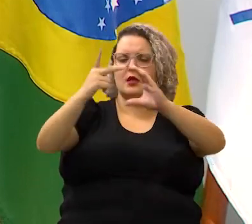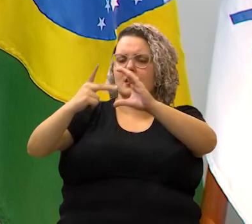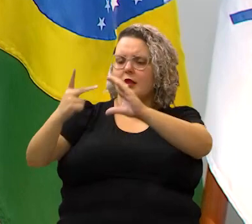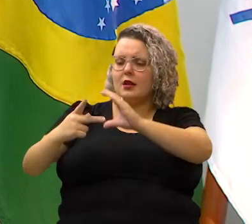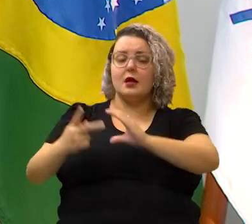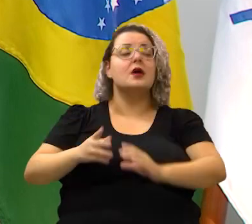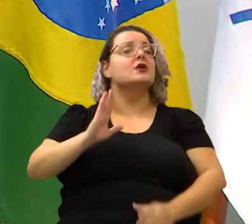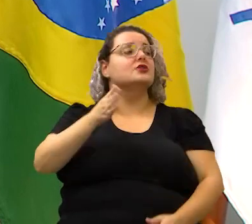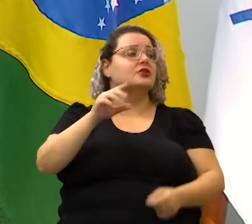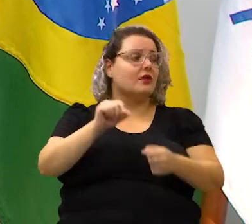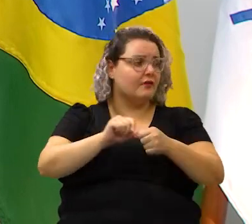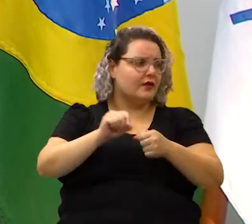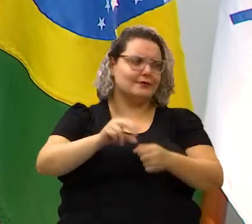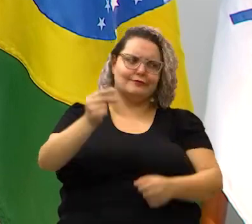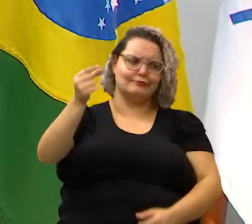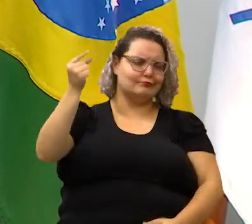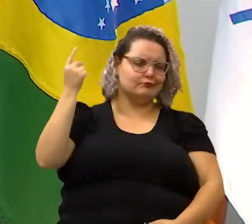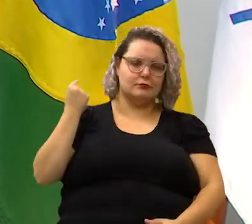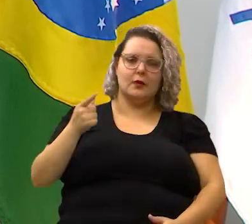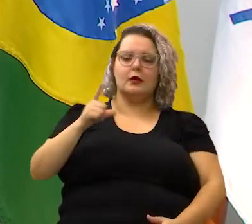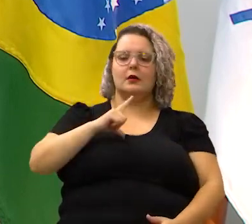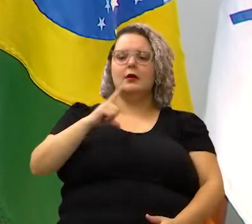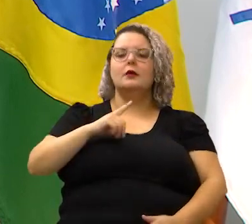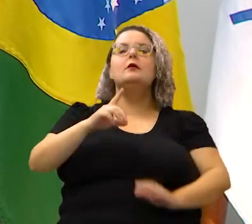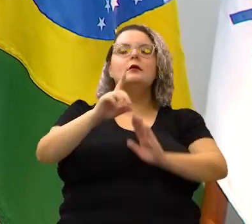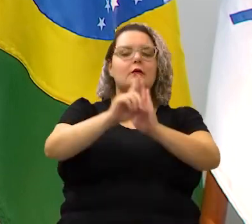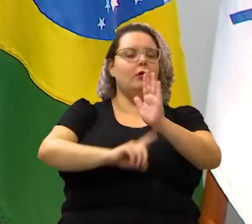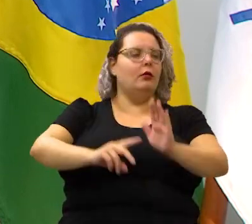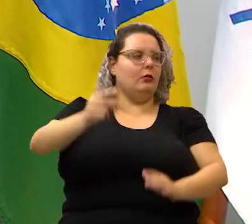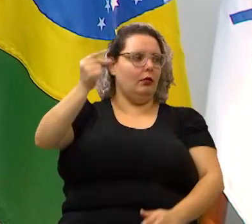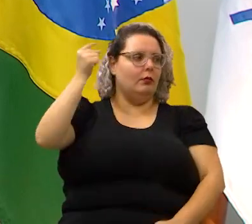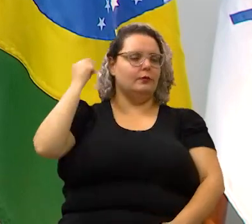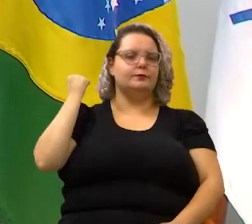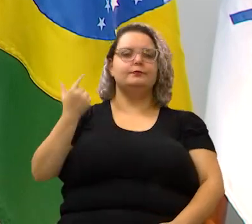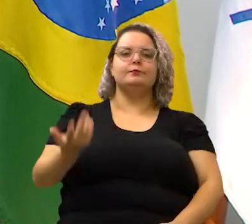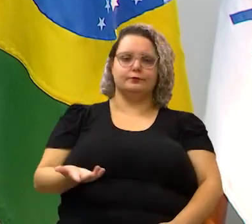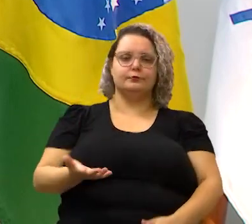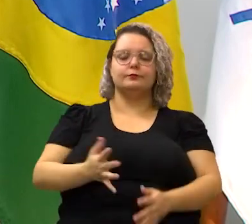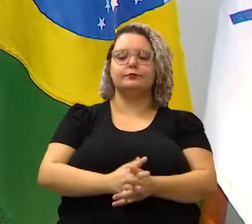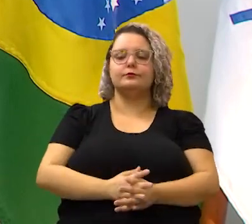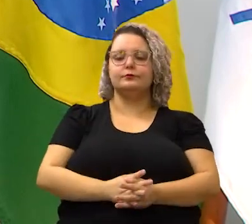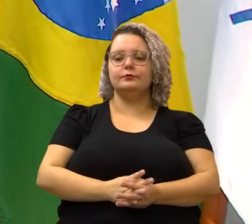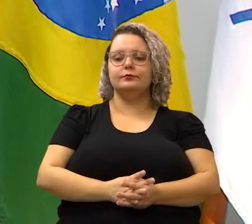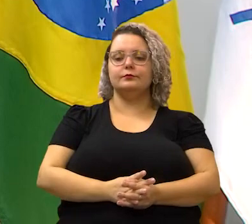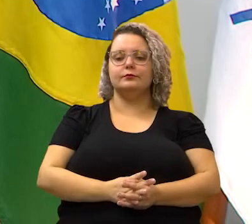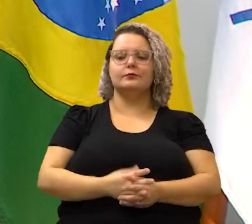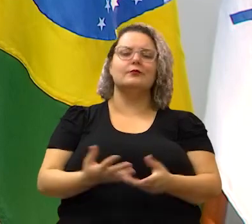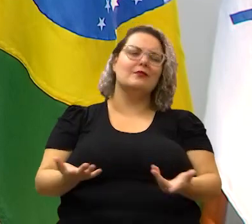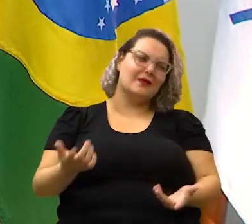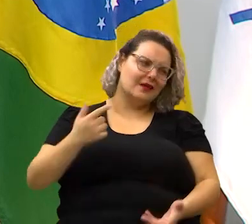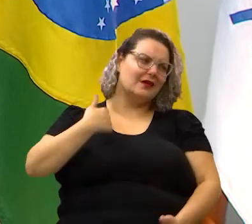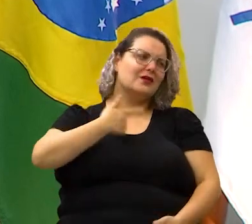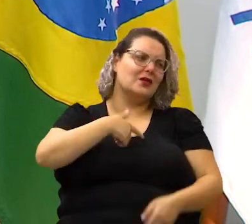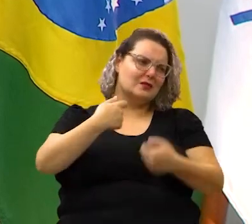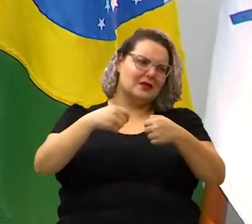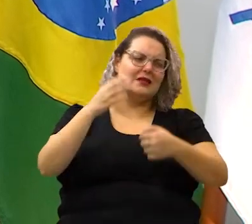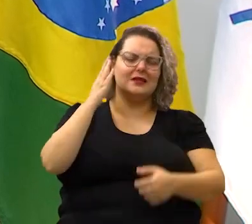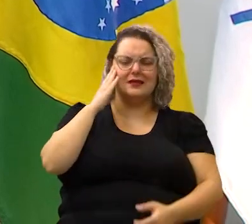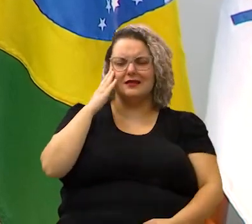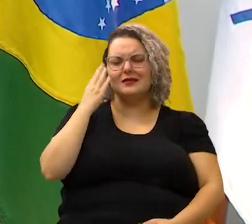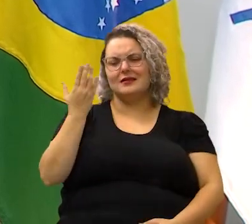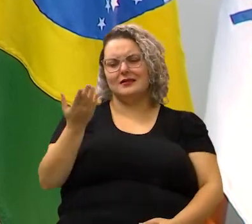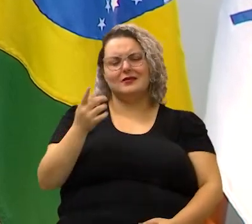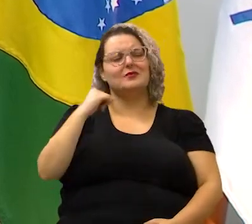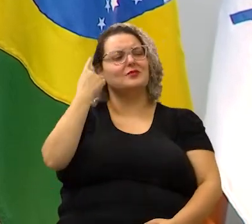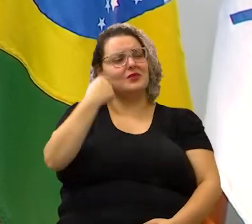as câmaras muitas já fazem isso já tem estabelecido esse direito há mais tempo né e a gente precisa